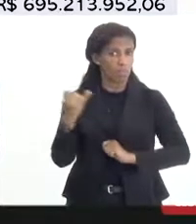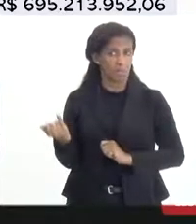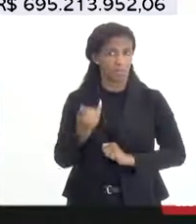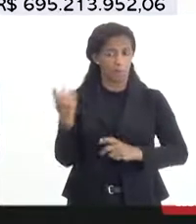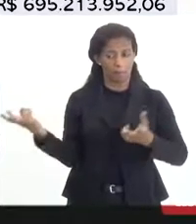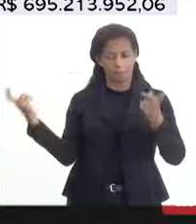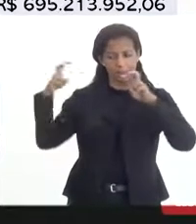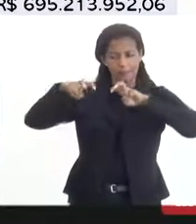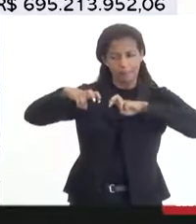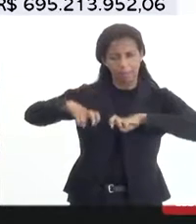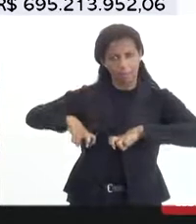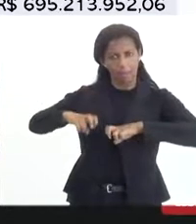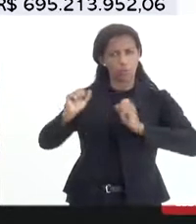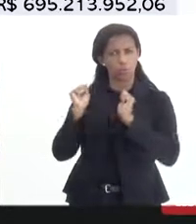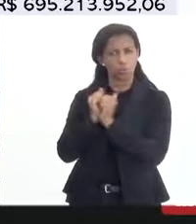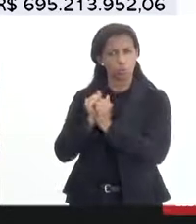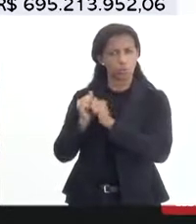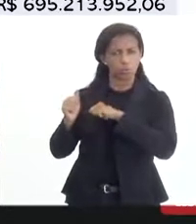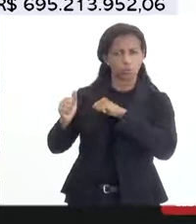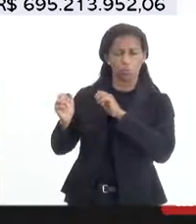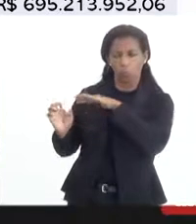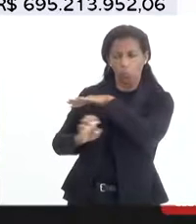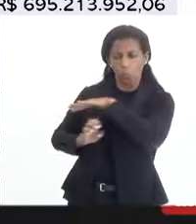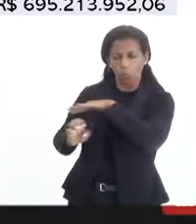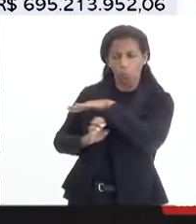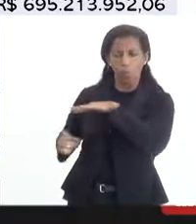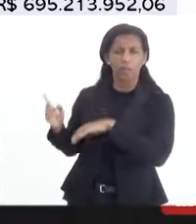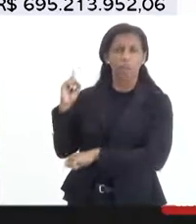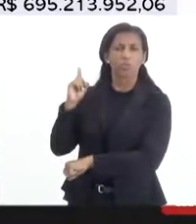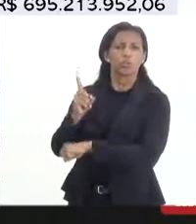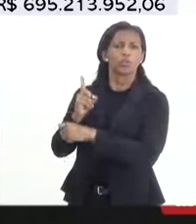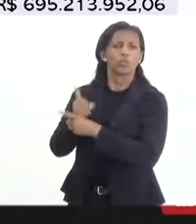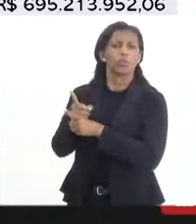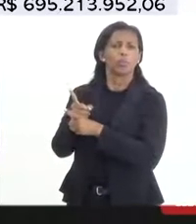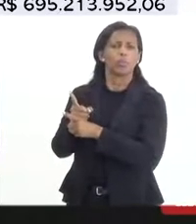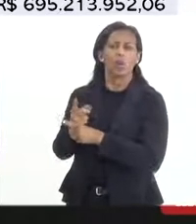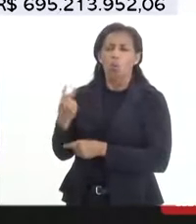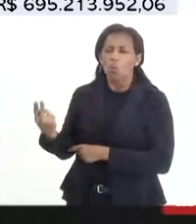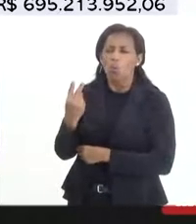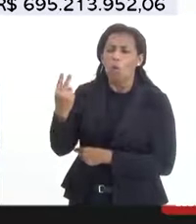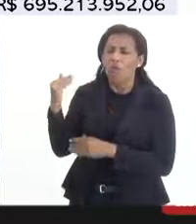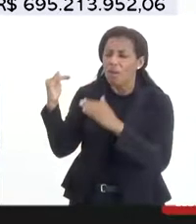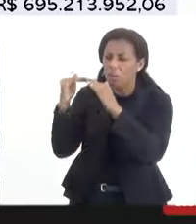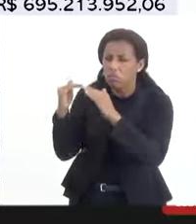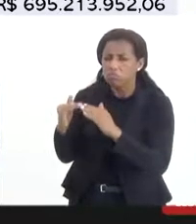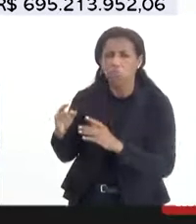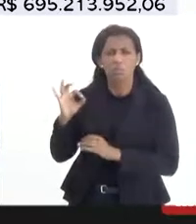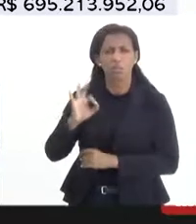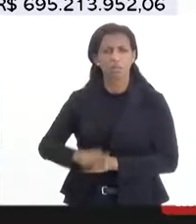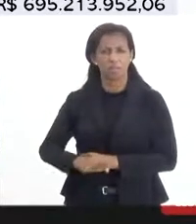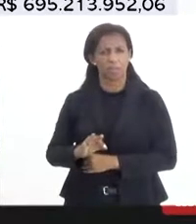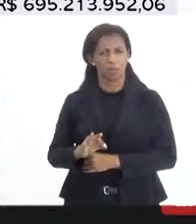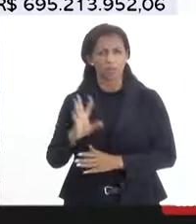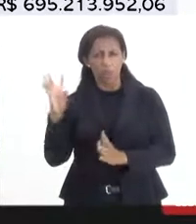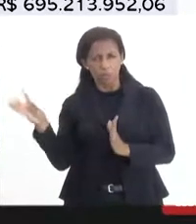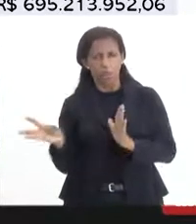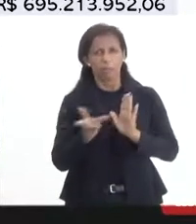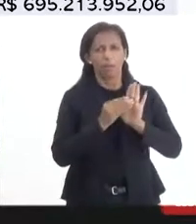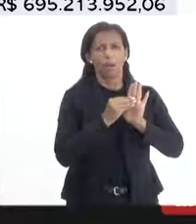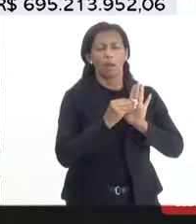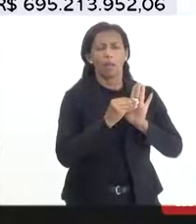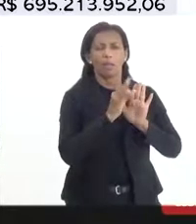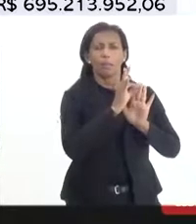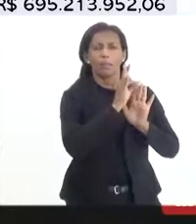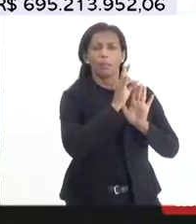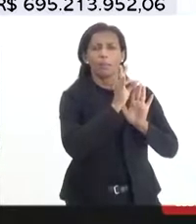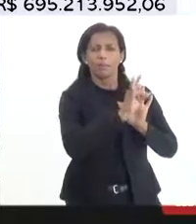com a empresa e descobrir, poxa, qual é o valor adequado aqui? Só para ficar claro, tá, nos autos de infração do TTE,